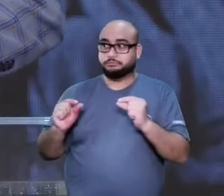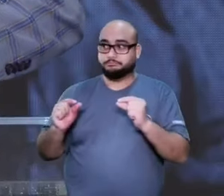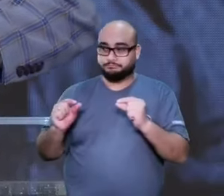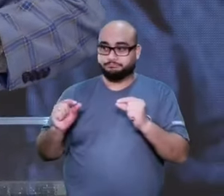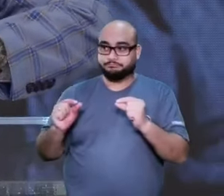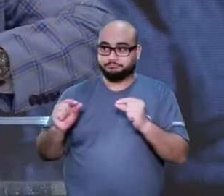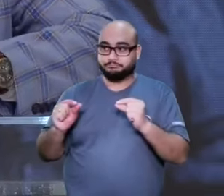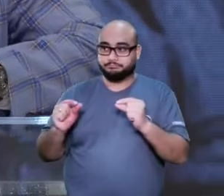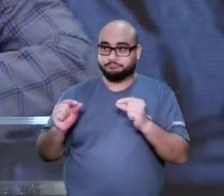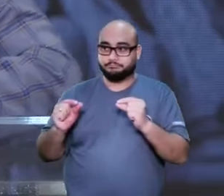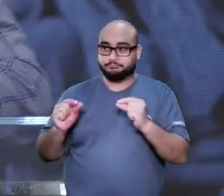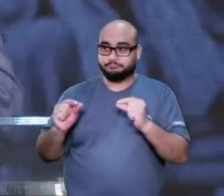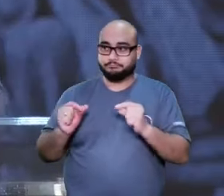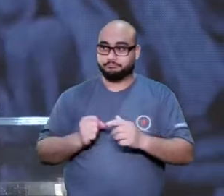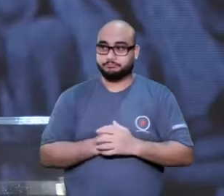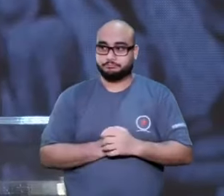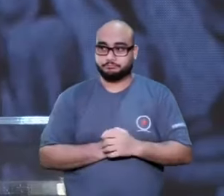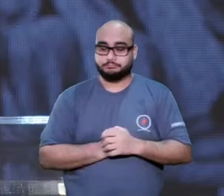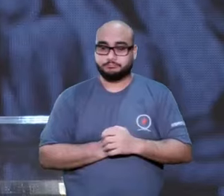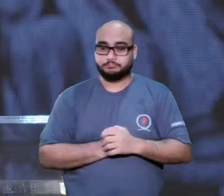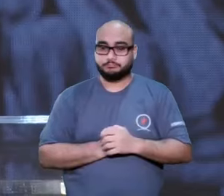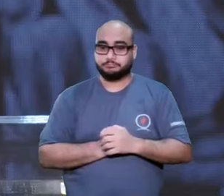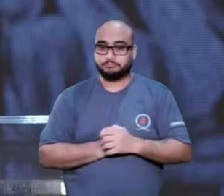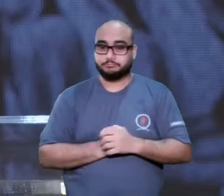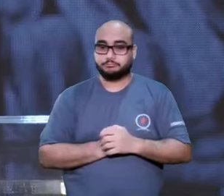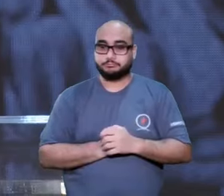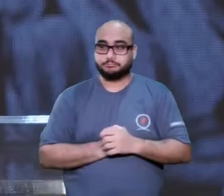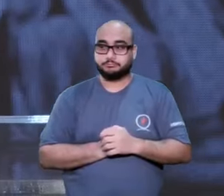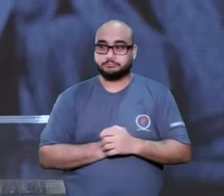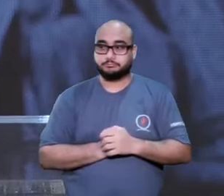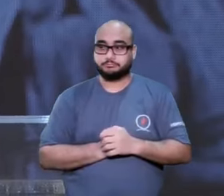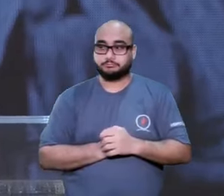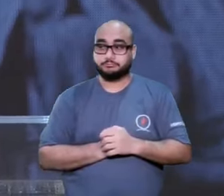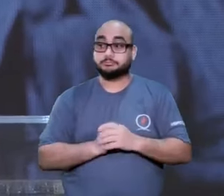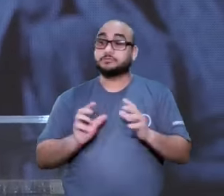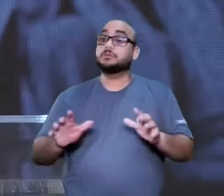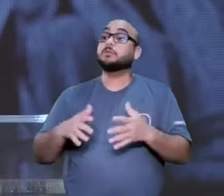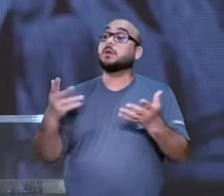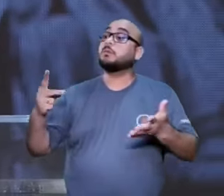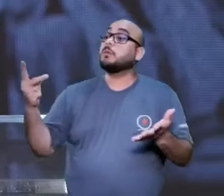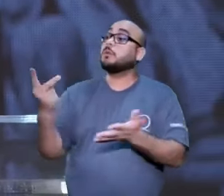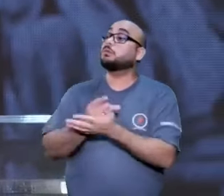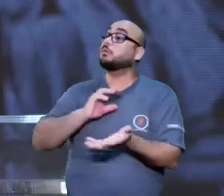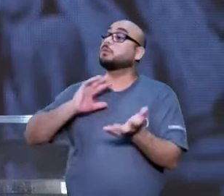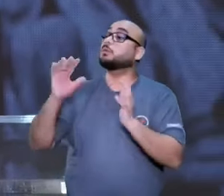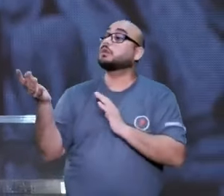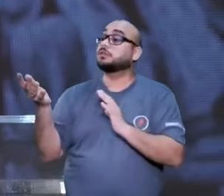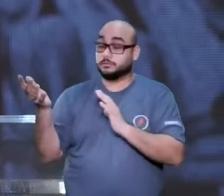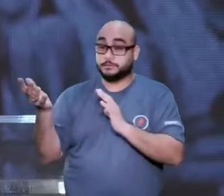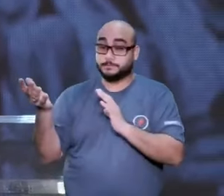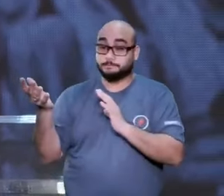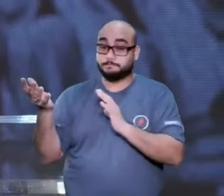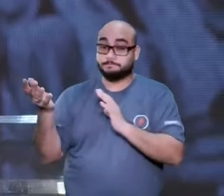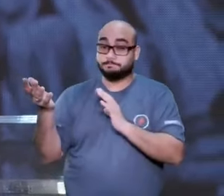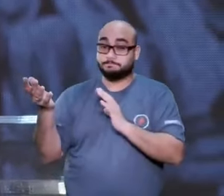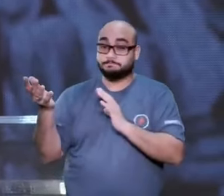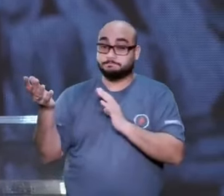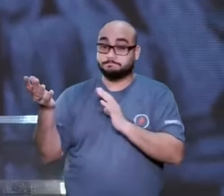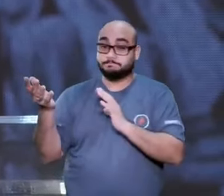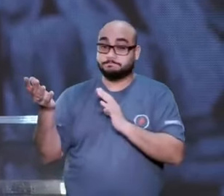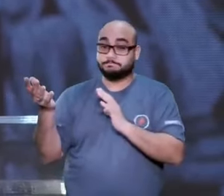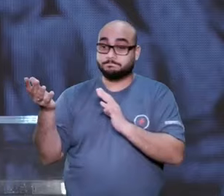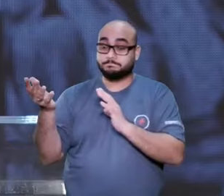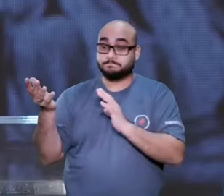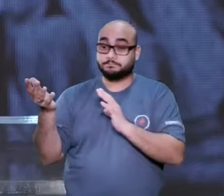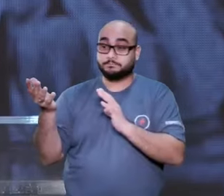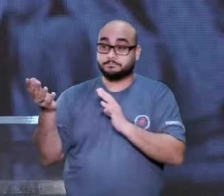comprimida e quando chegamos a essa situação ou quando uma pessoa chega a essa situação ela não